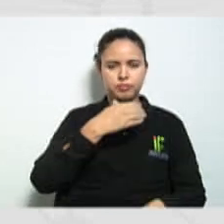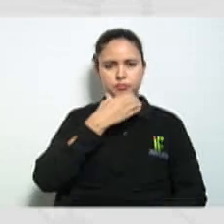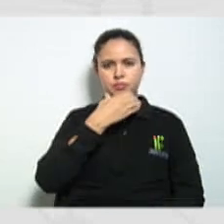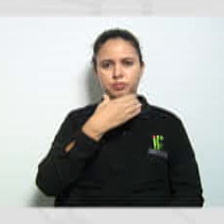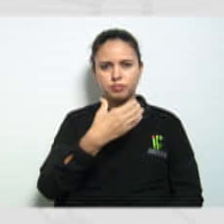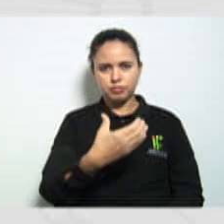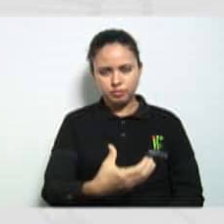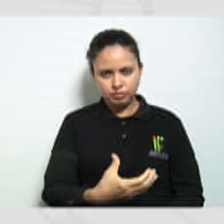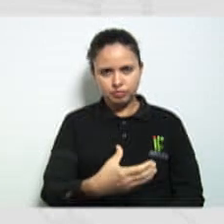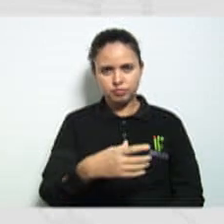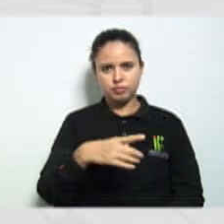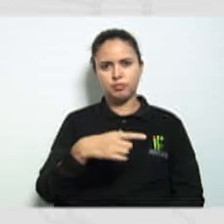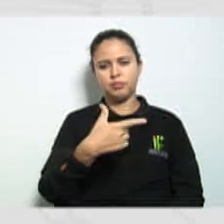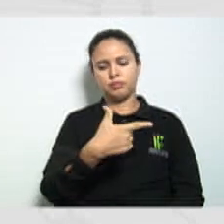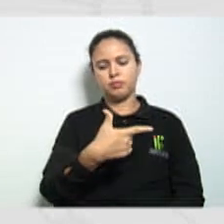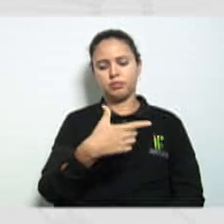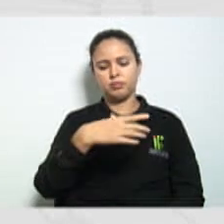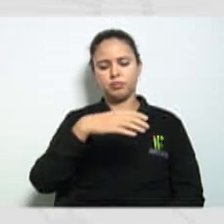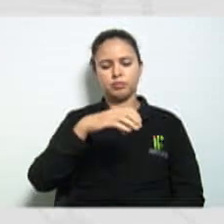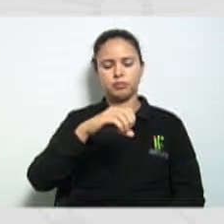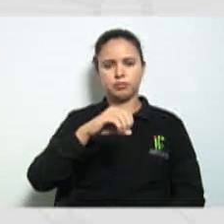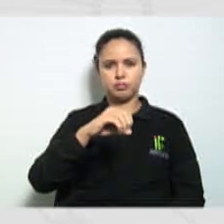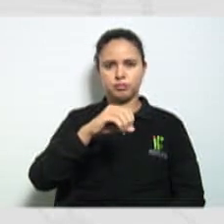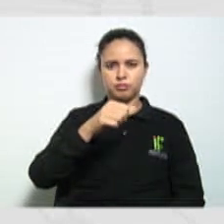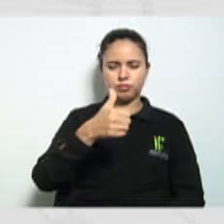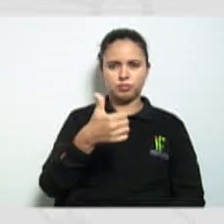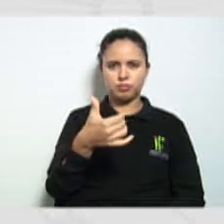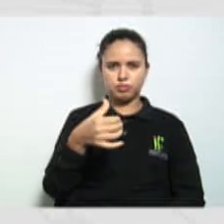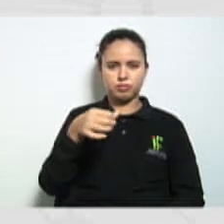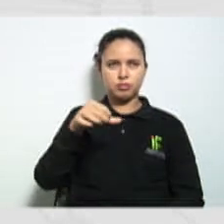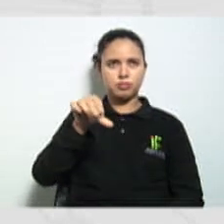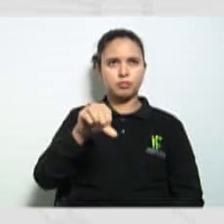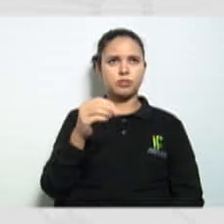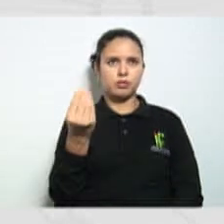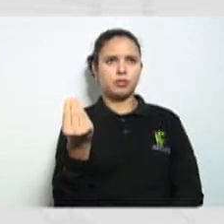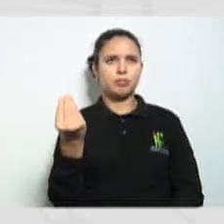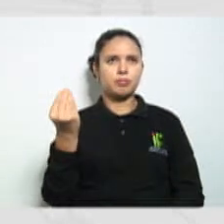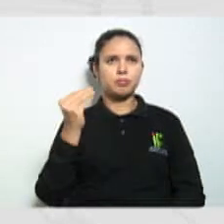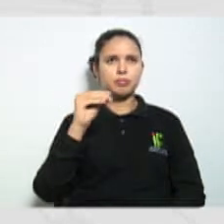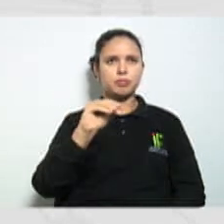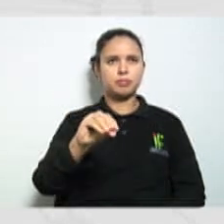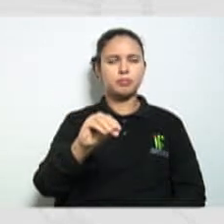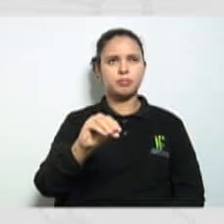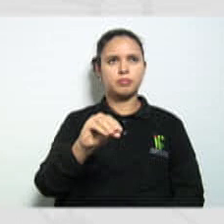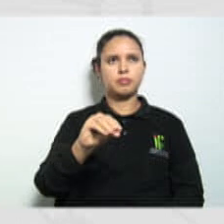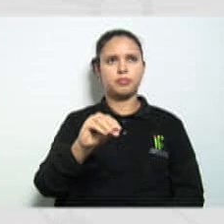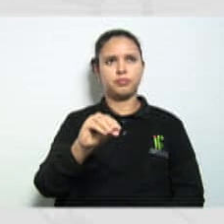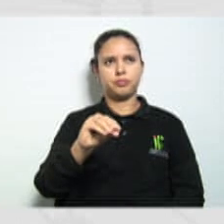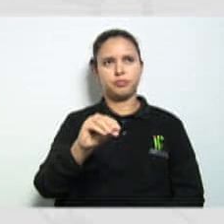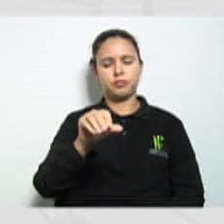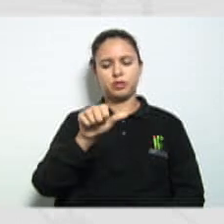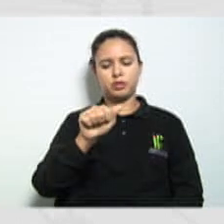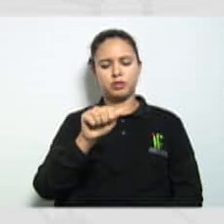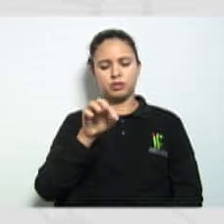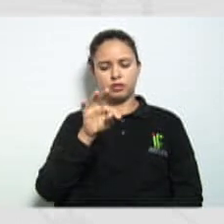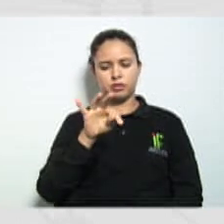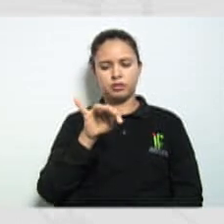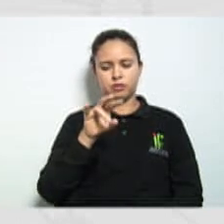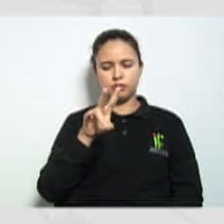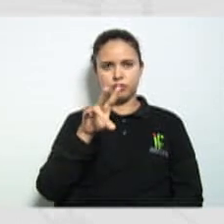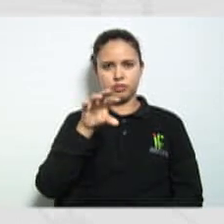de 2019, vão ficar aonde? No ativo circulante,